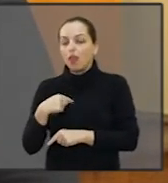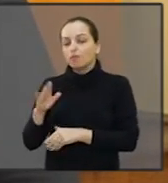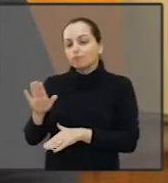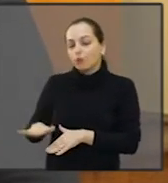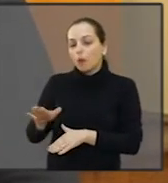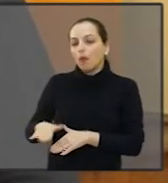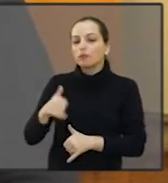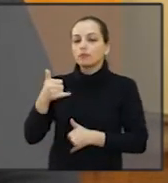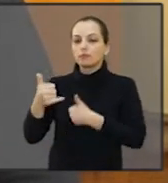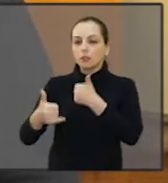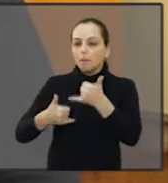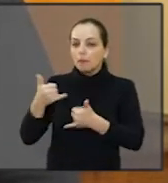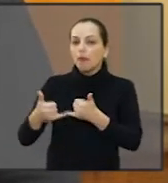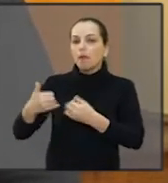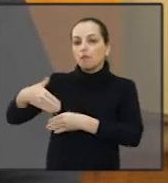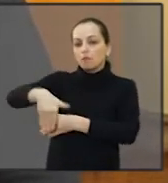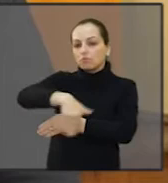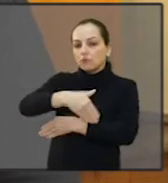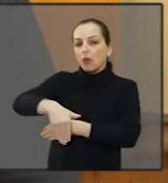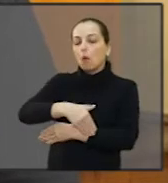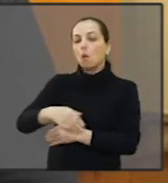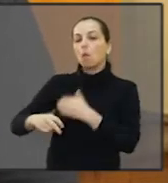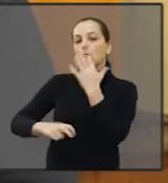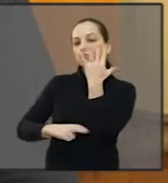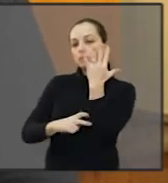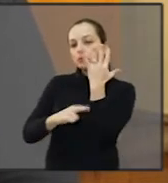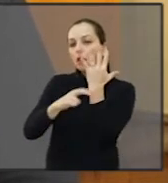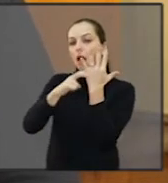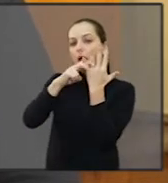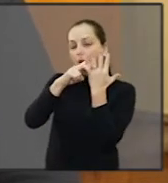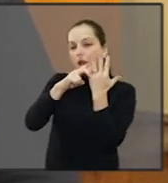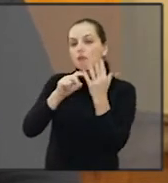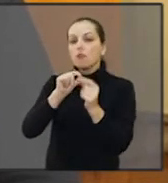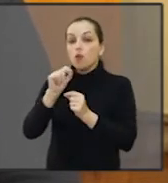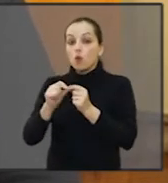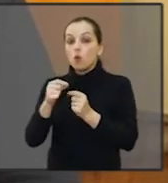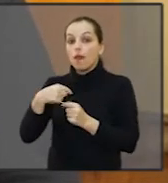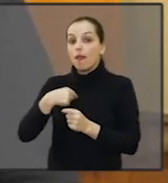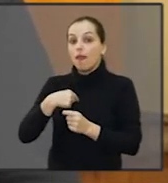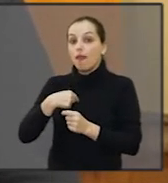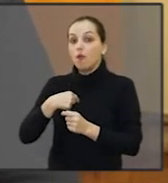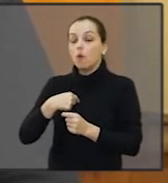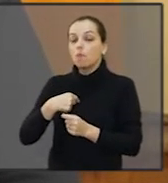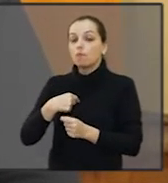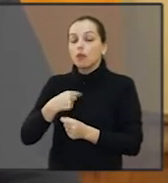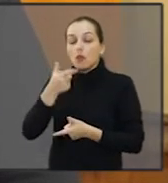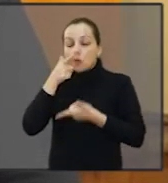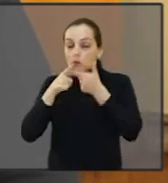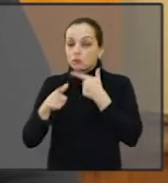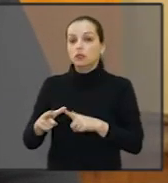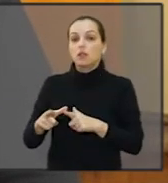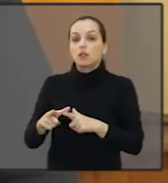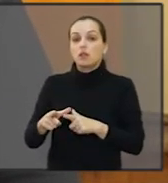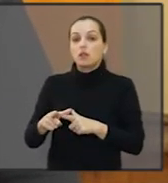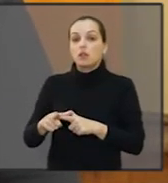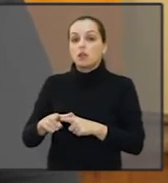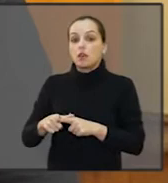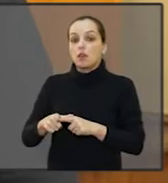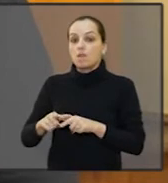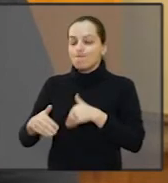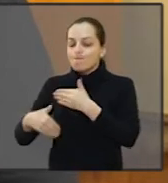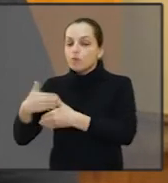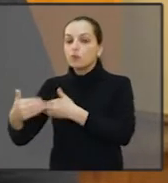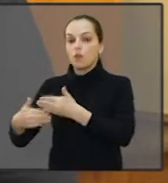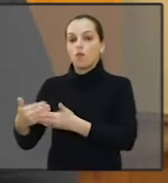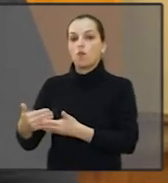Melhado, brincava muito na rua, subia em árvore, então isso me deu uma coordenação muito grande. Hoje, essa geração de hoje,